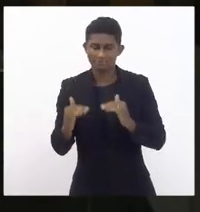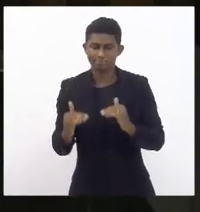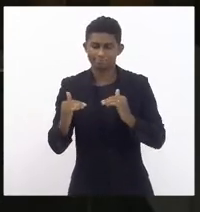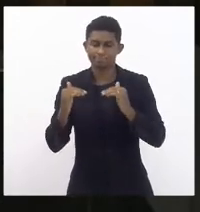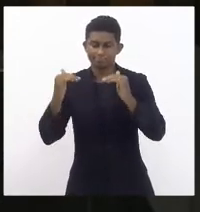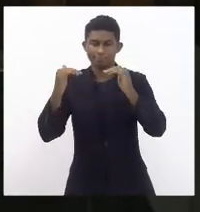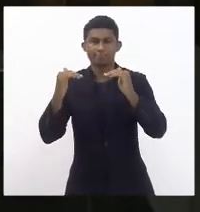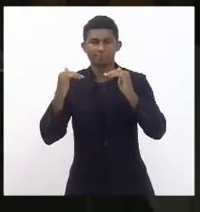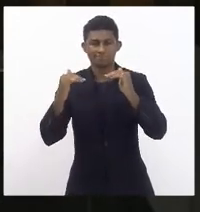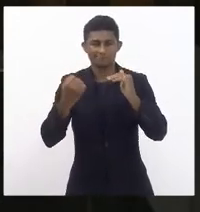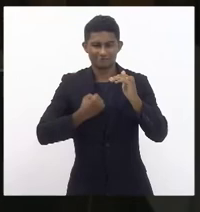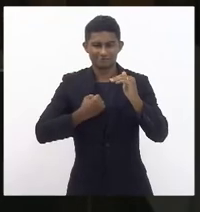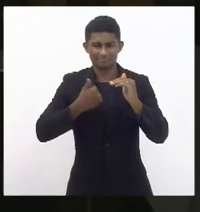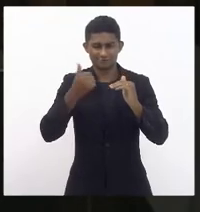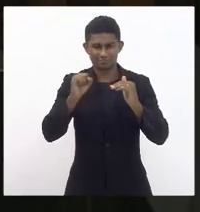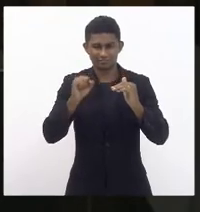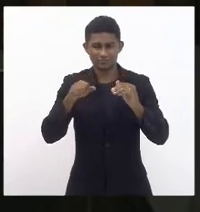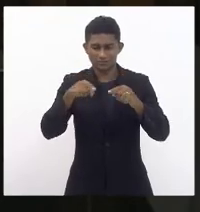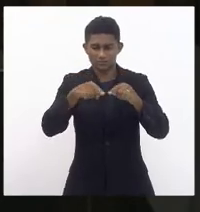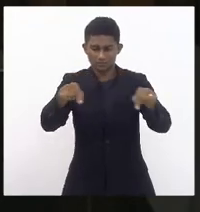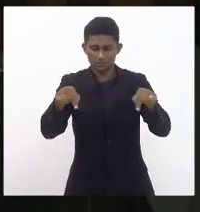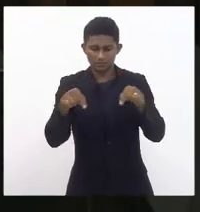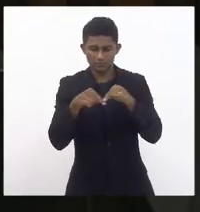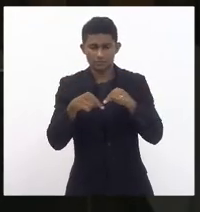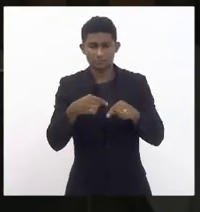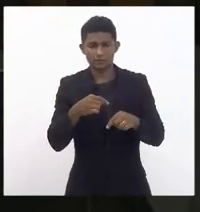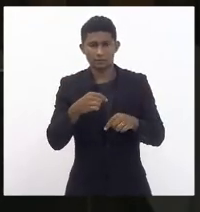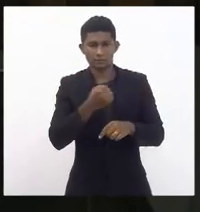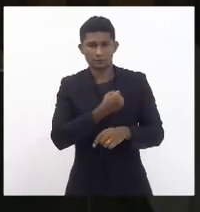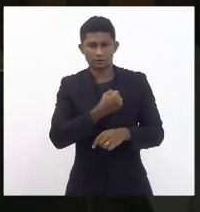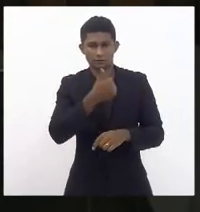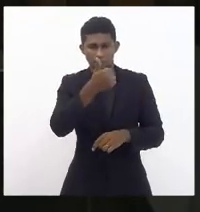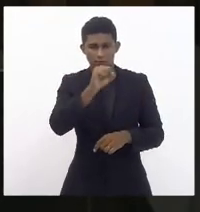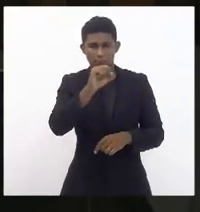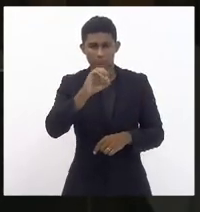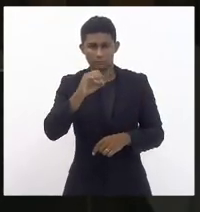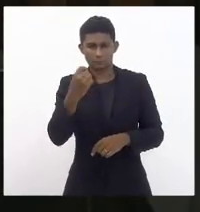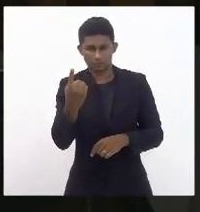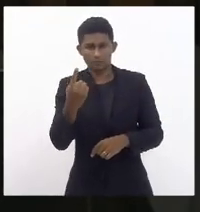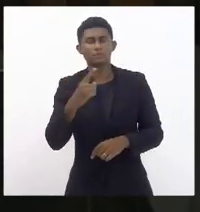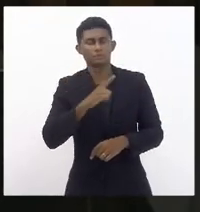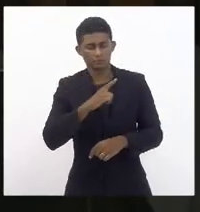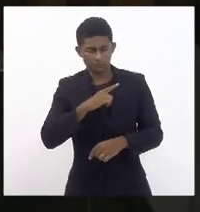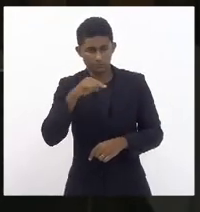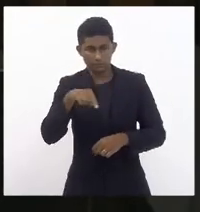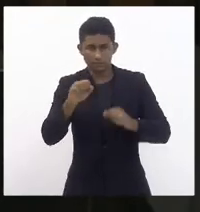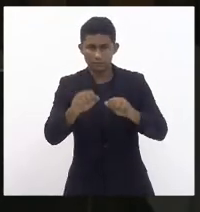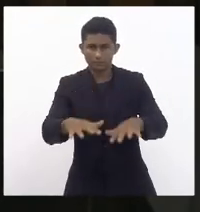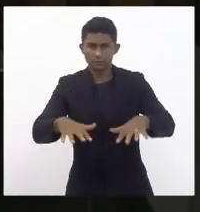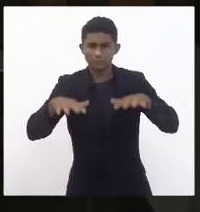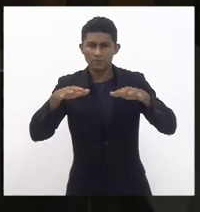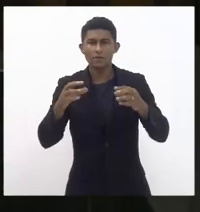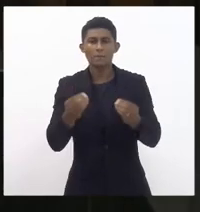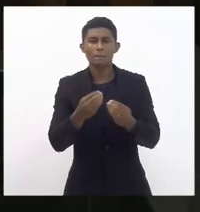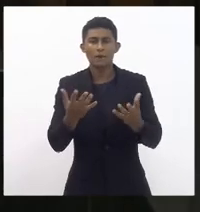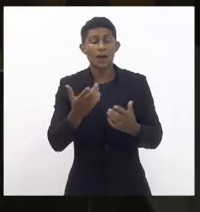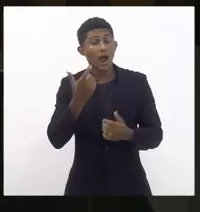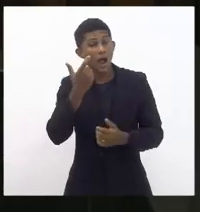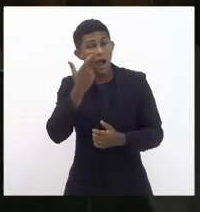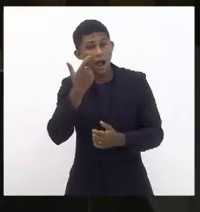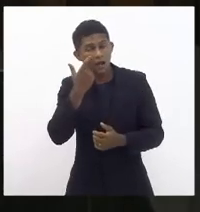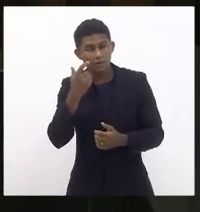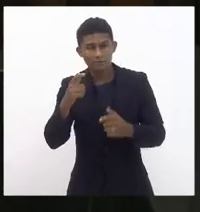1801 a gente vai estar fazendo mais uma audiência pública para tratar do sistema lagunar